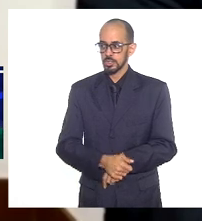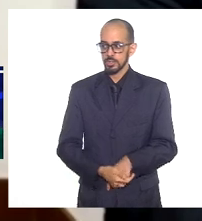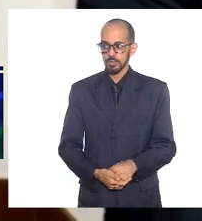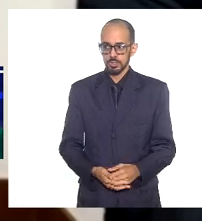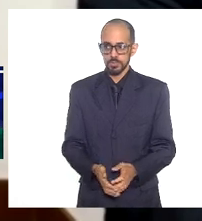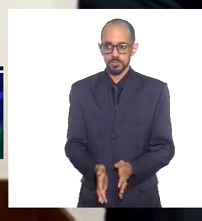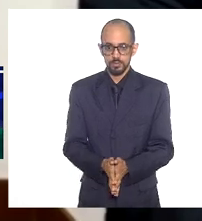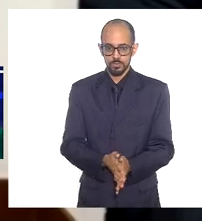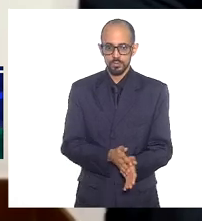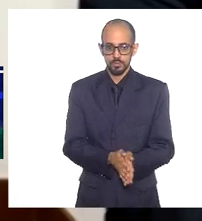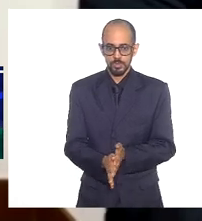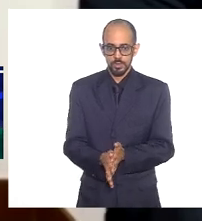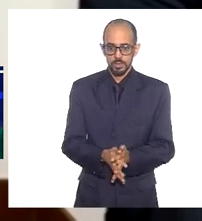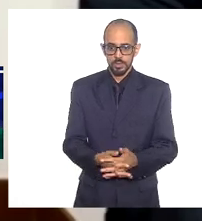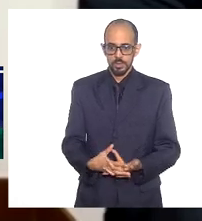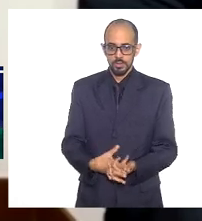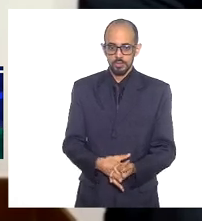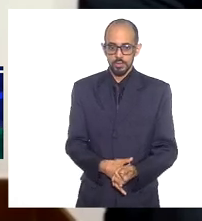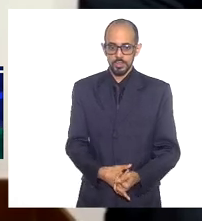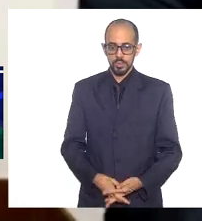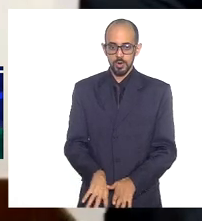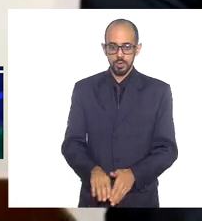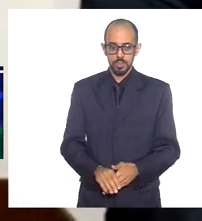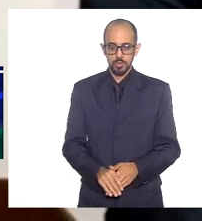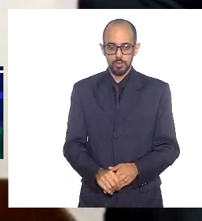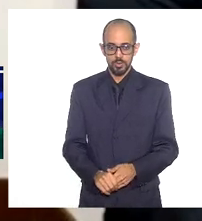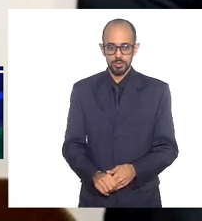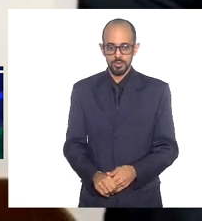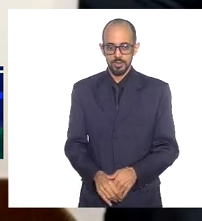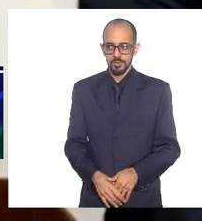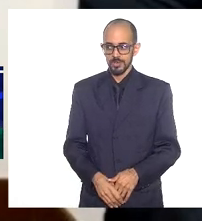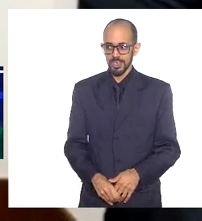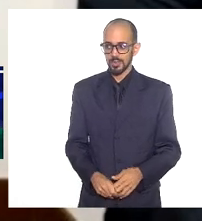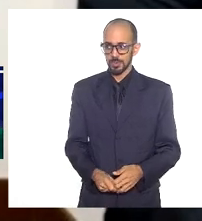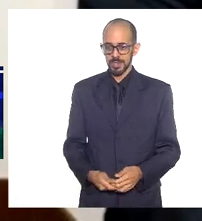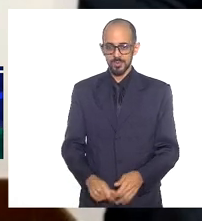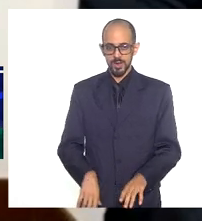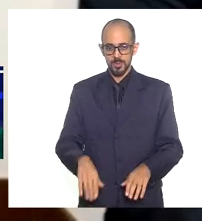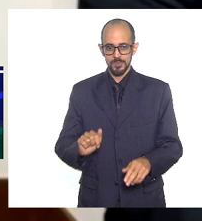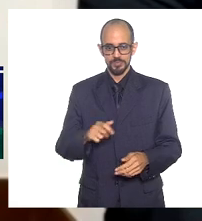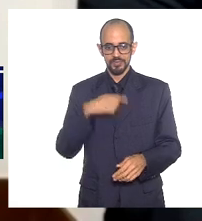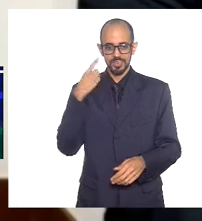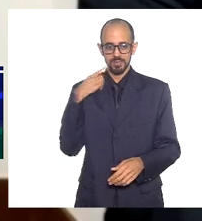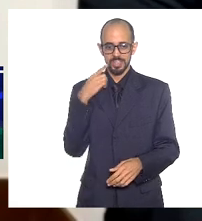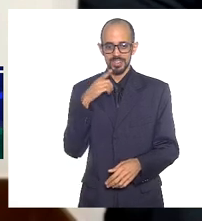Deputado Pedro Ricardo. Deputado... Deputada Zeidã.